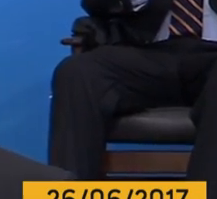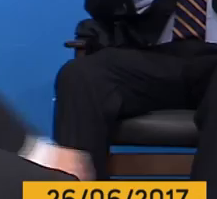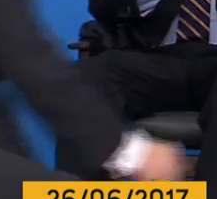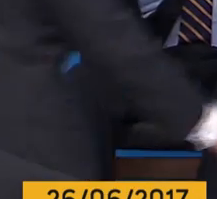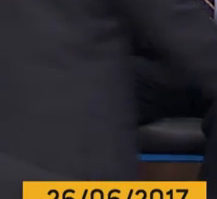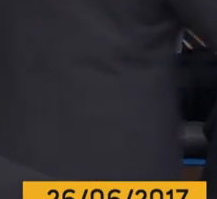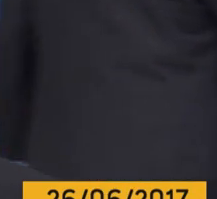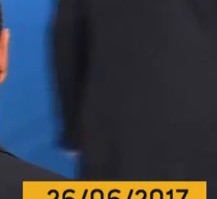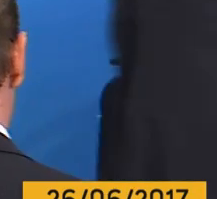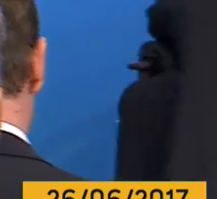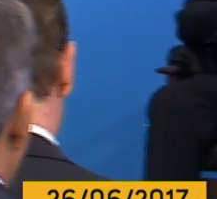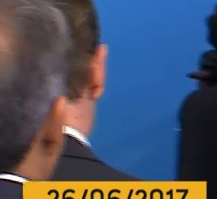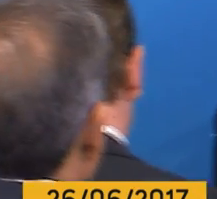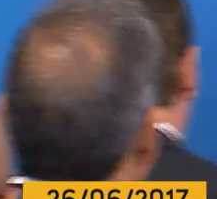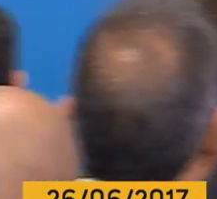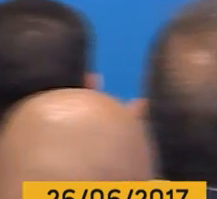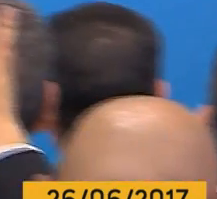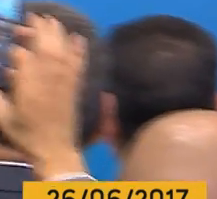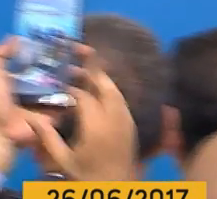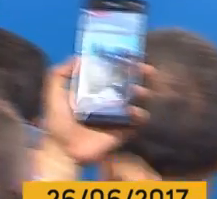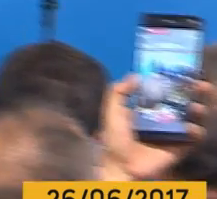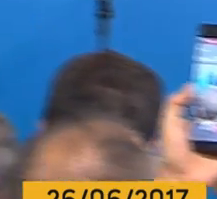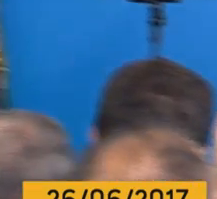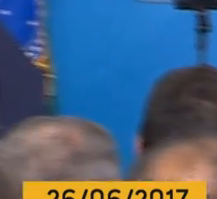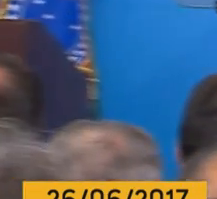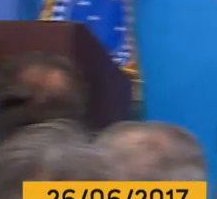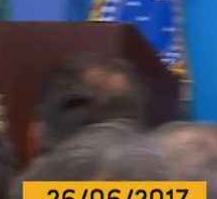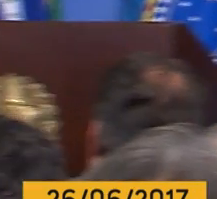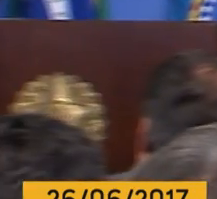palav o Presidente da República Michel